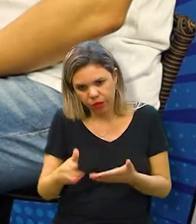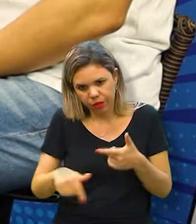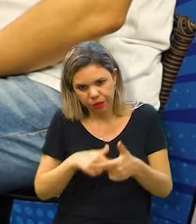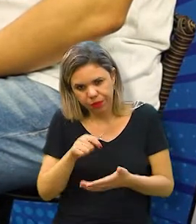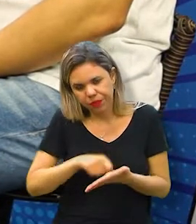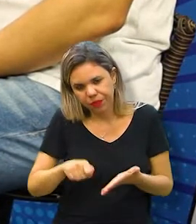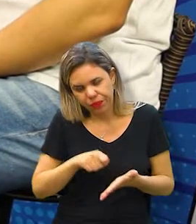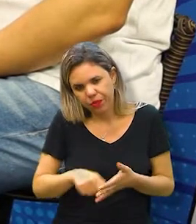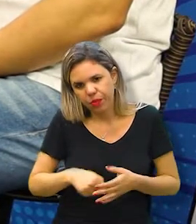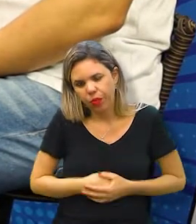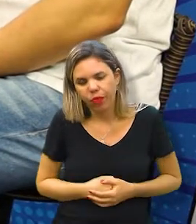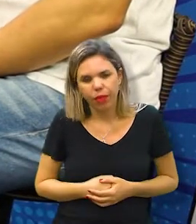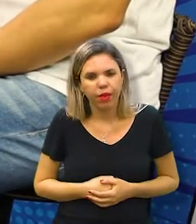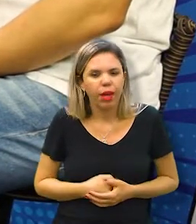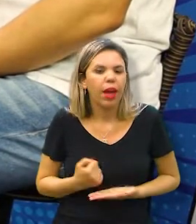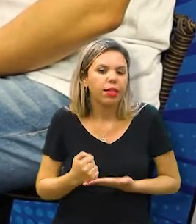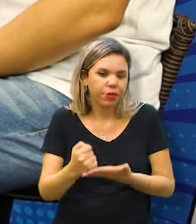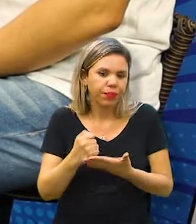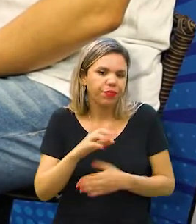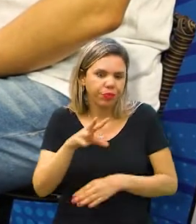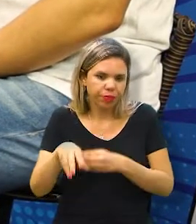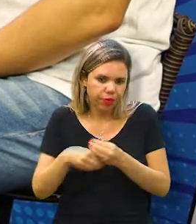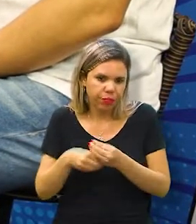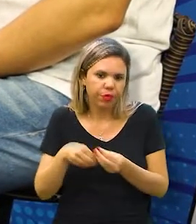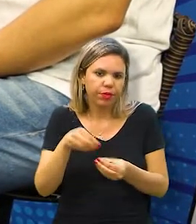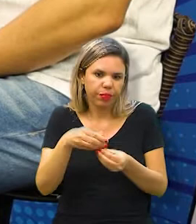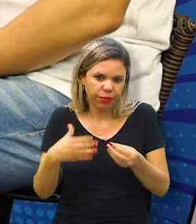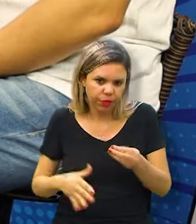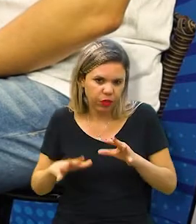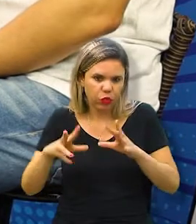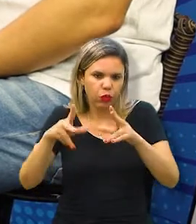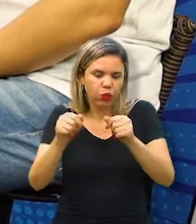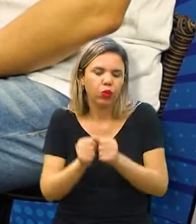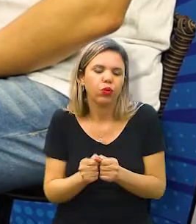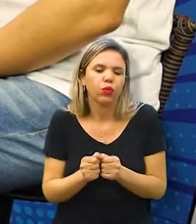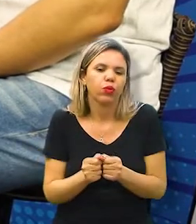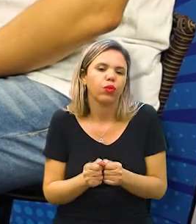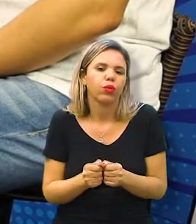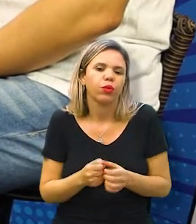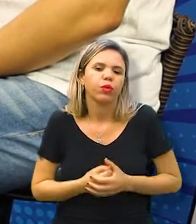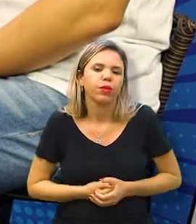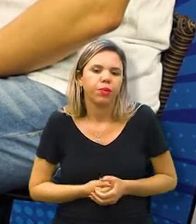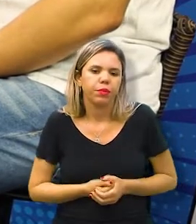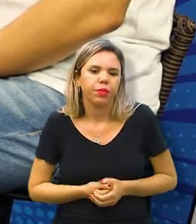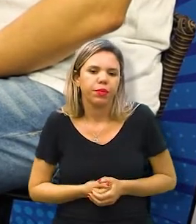trabalhando, mas ajudou a compor tudo no Ji-young.